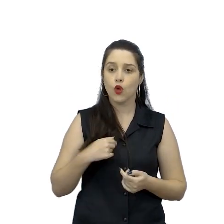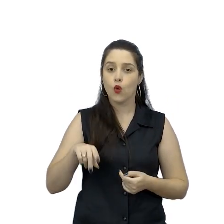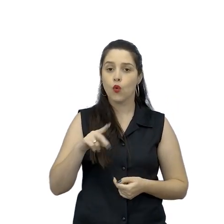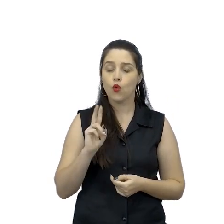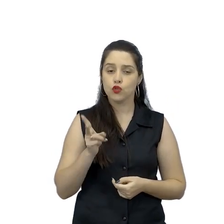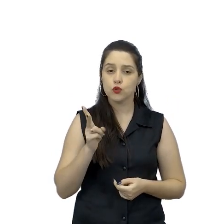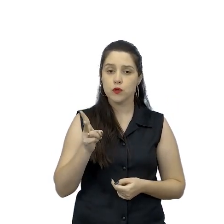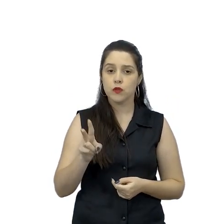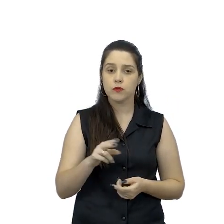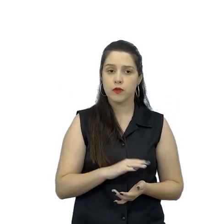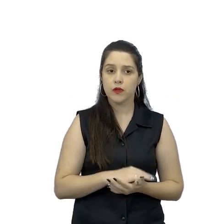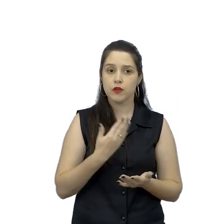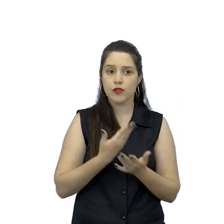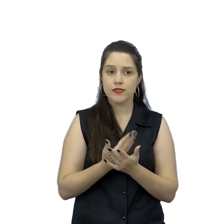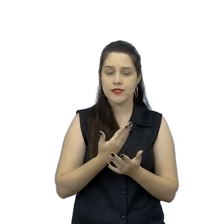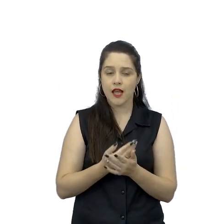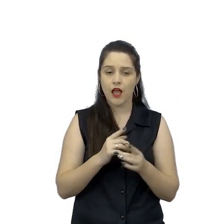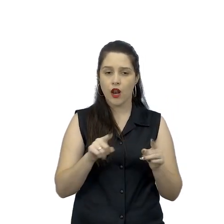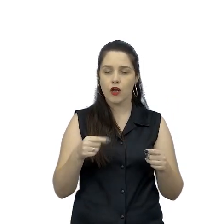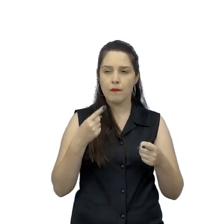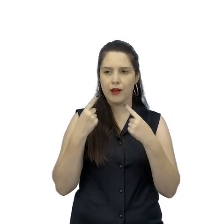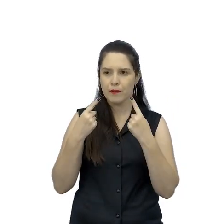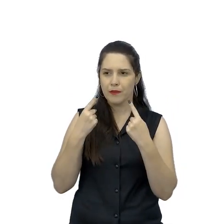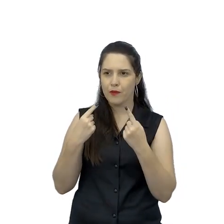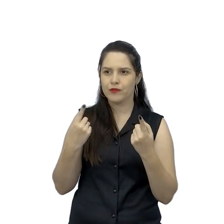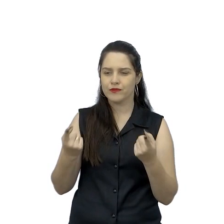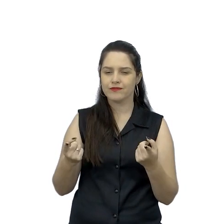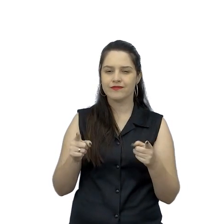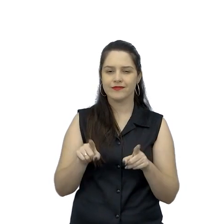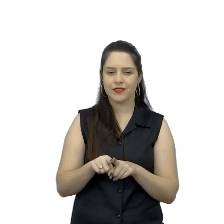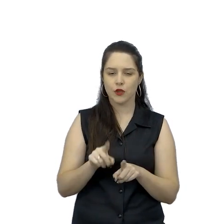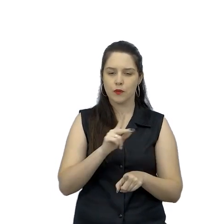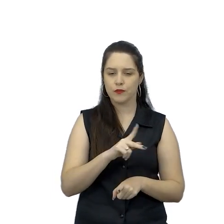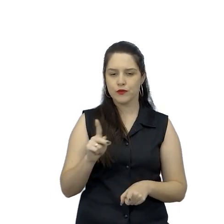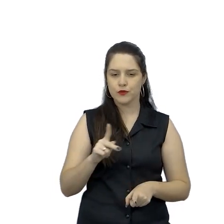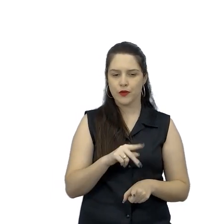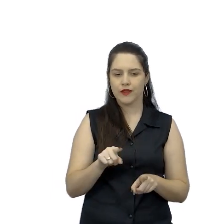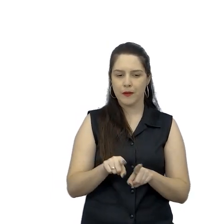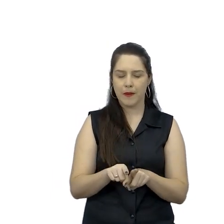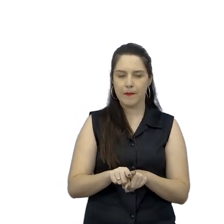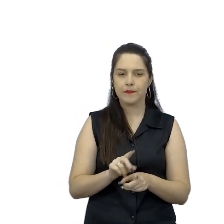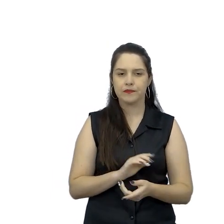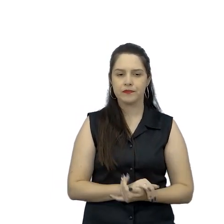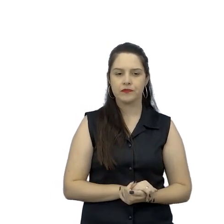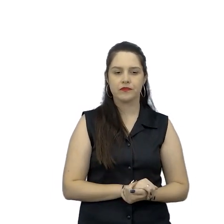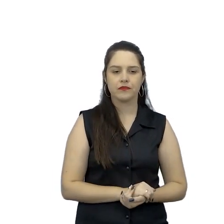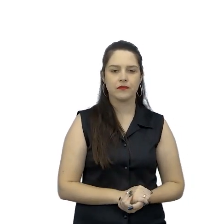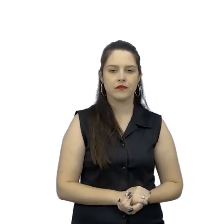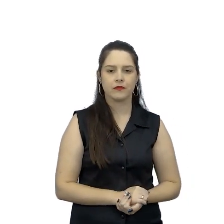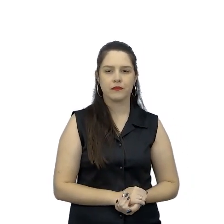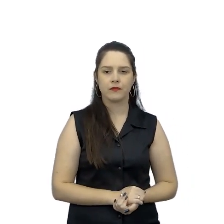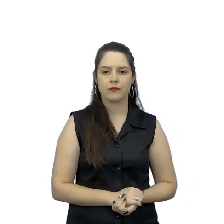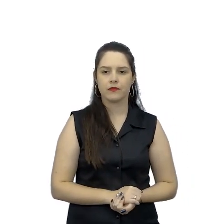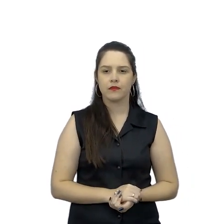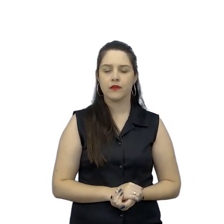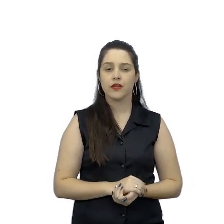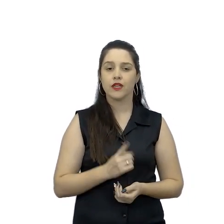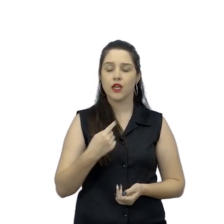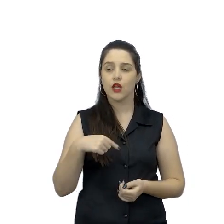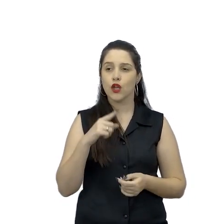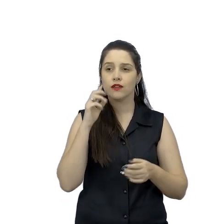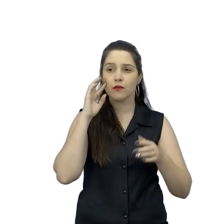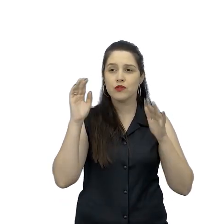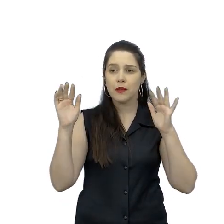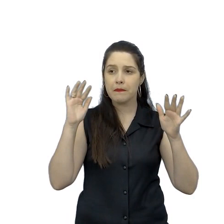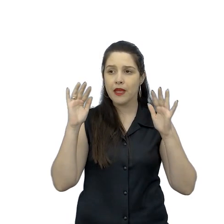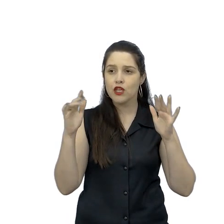Continuando, então, a nossa aula, o nosso bate-papo aqui, nossa aula não, né, professor? Nosso bate-papo, é bom a gente ter em mente,